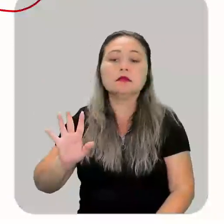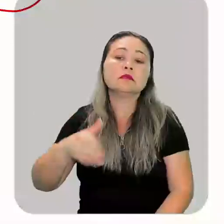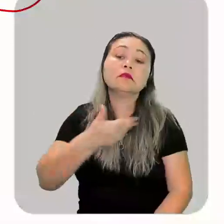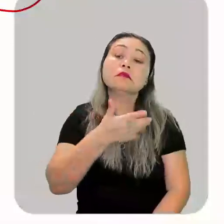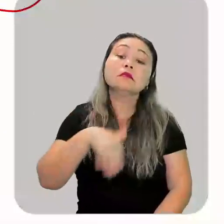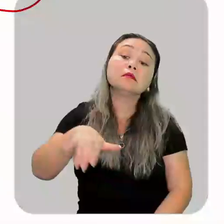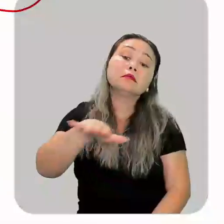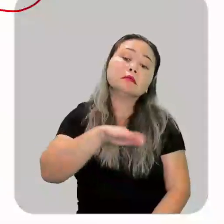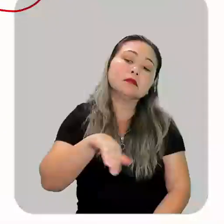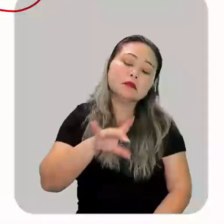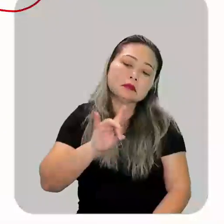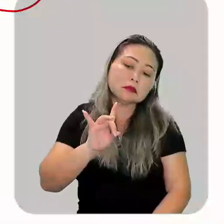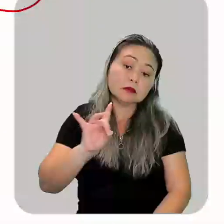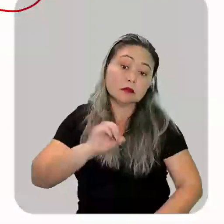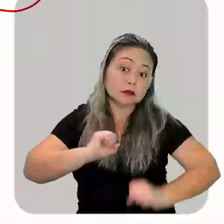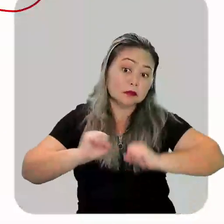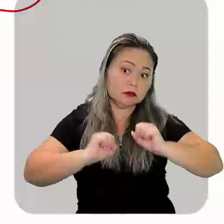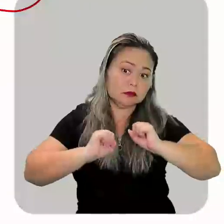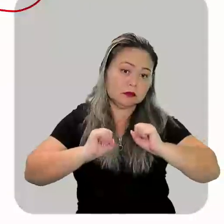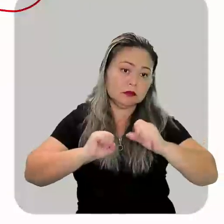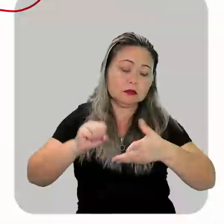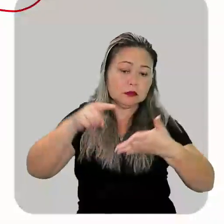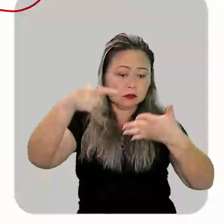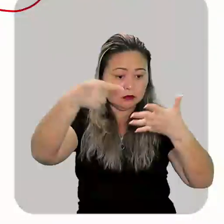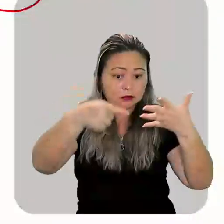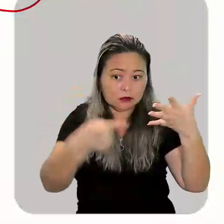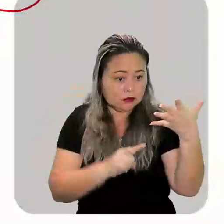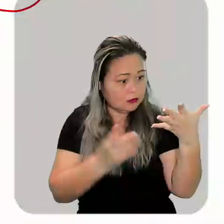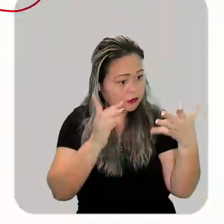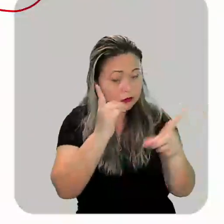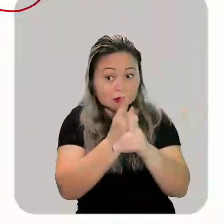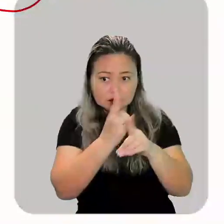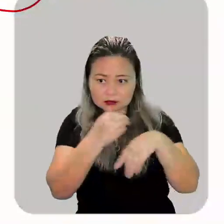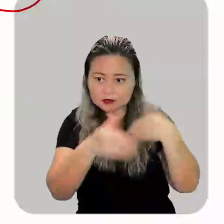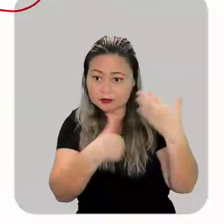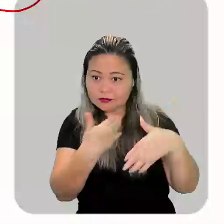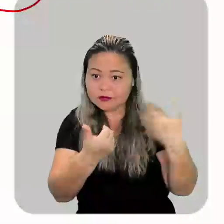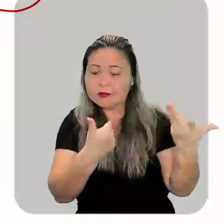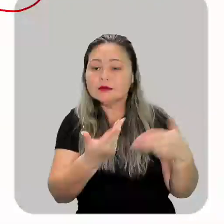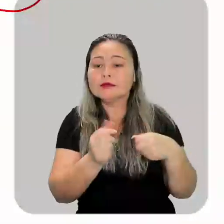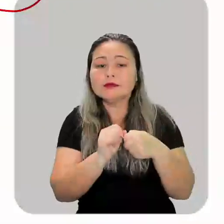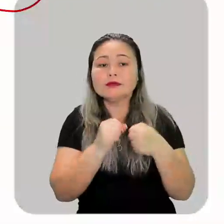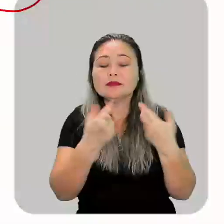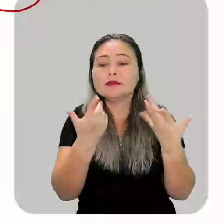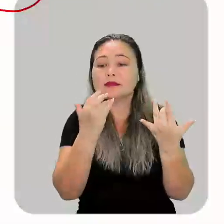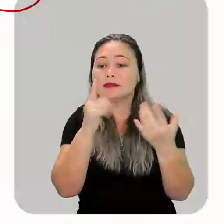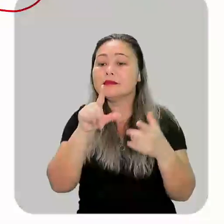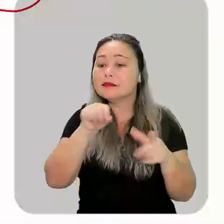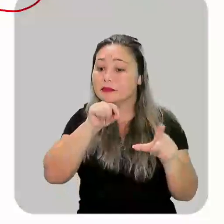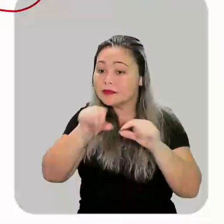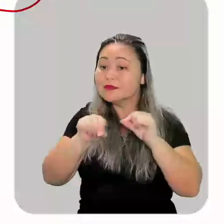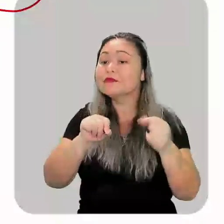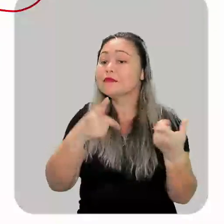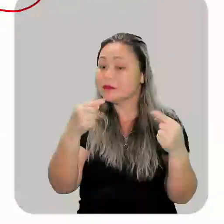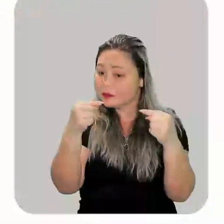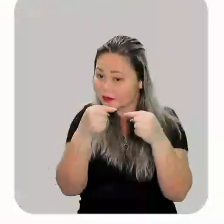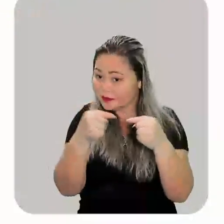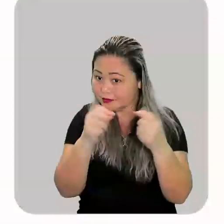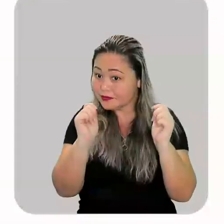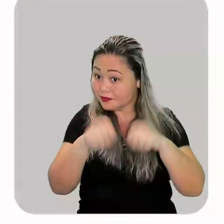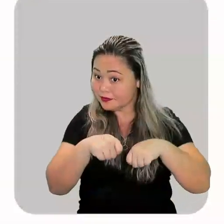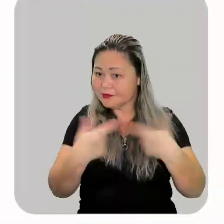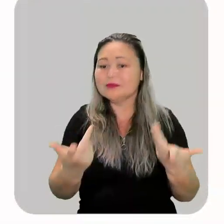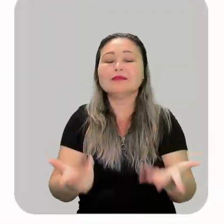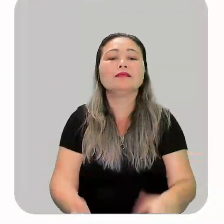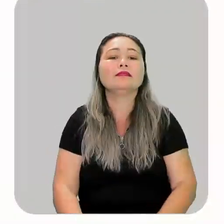a galera mais acelerada, essas respostas que vai se encontrando ao longo da resolução estão todas nas alternativas, né?